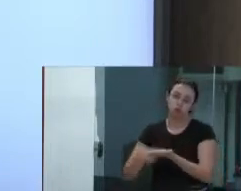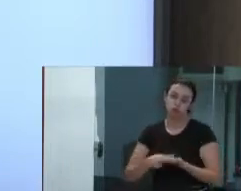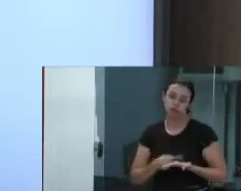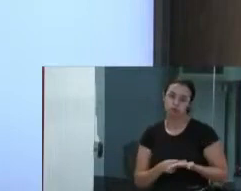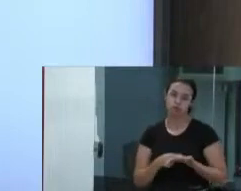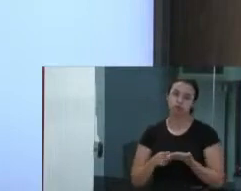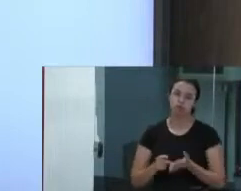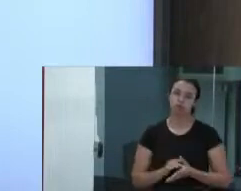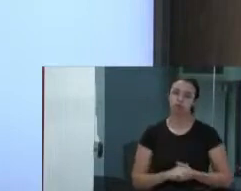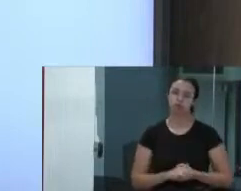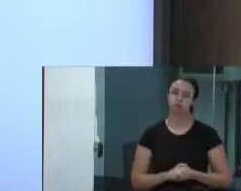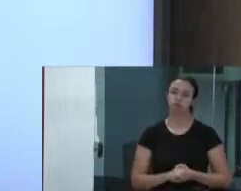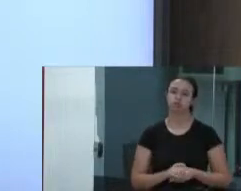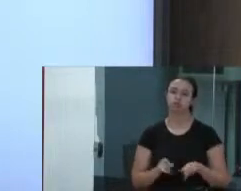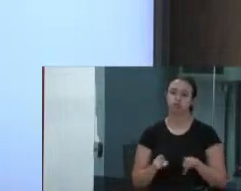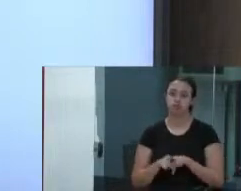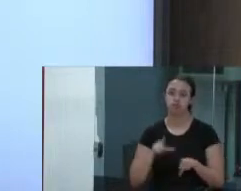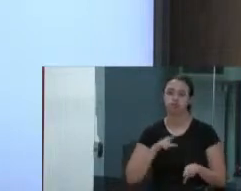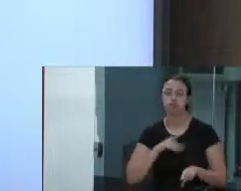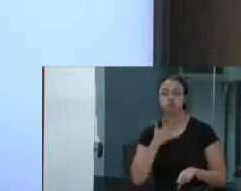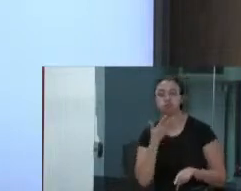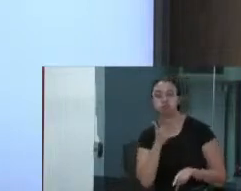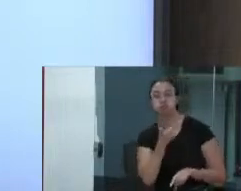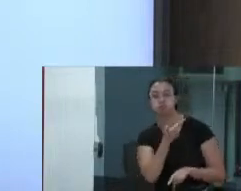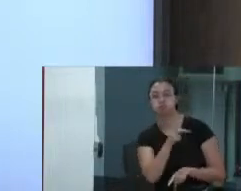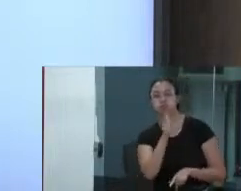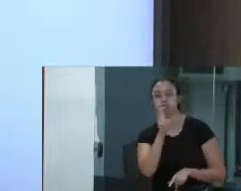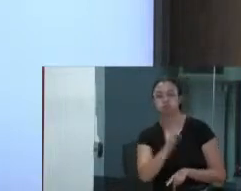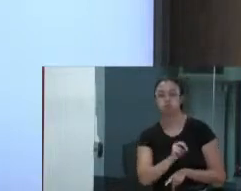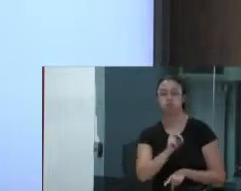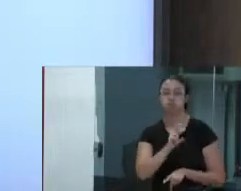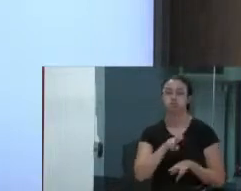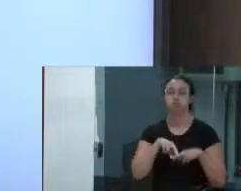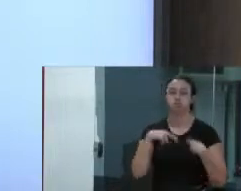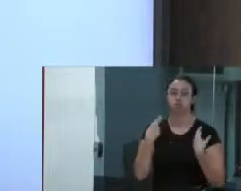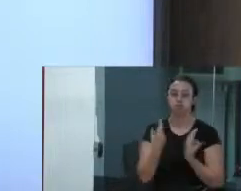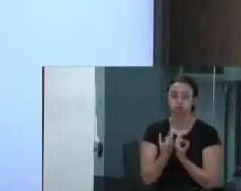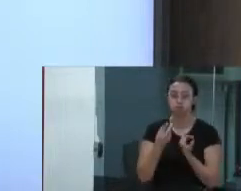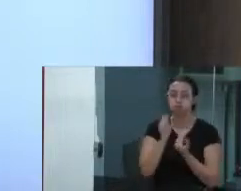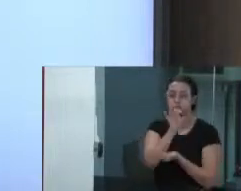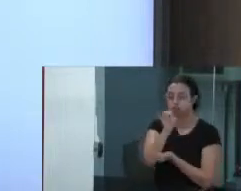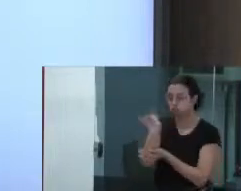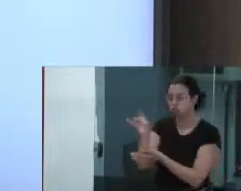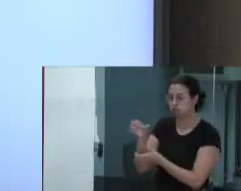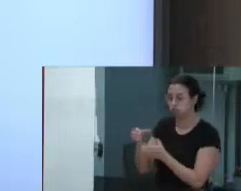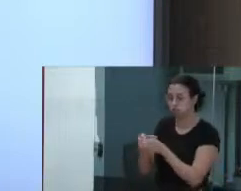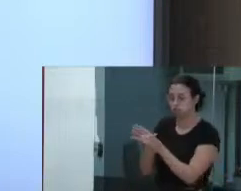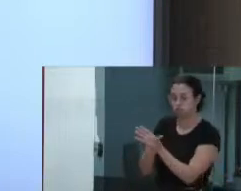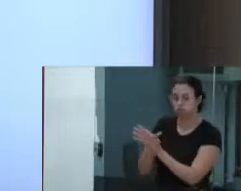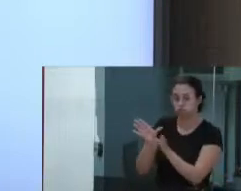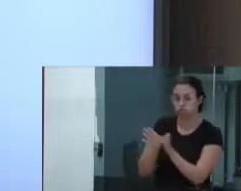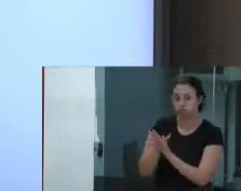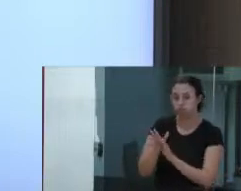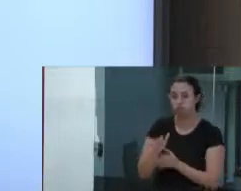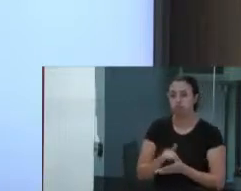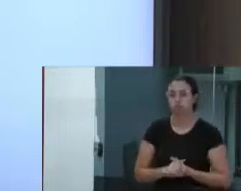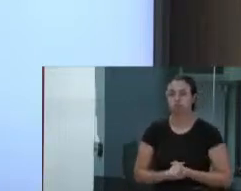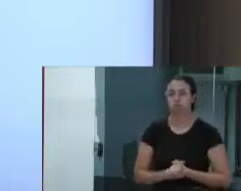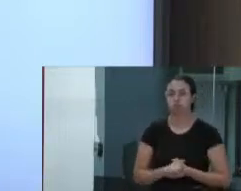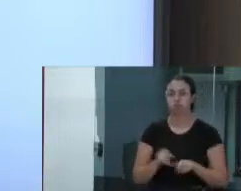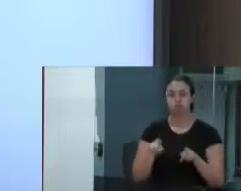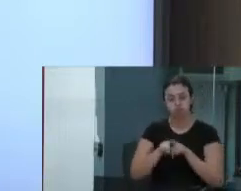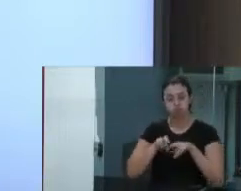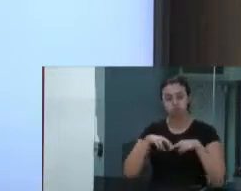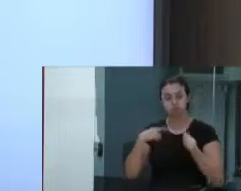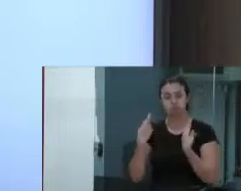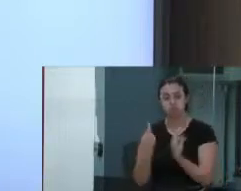para convite. Tivemos uma média de 250 reuniões dos conselhos, né, uma média de 20 por mês, além das